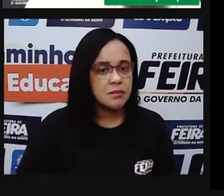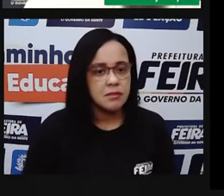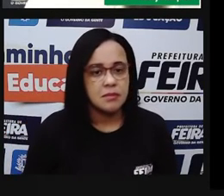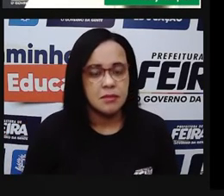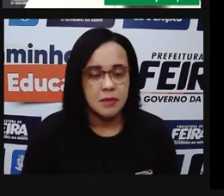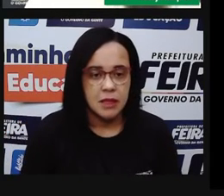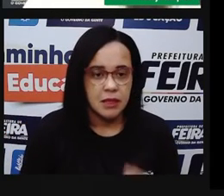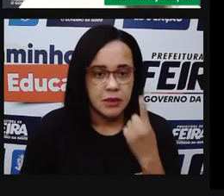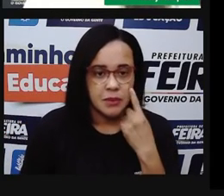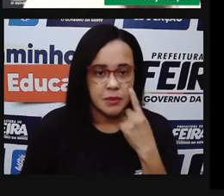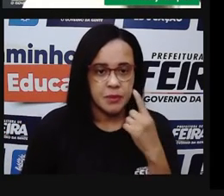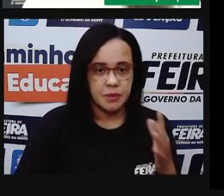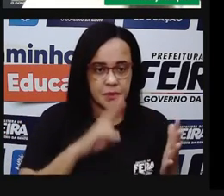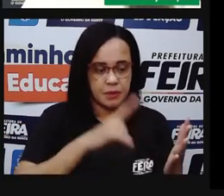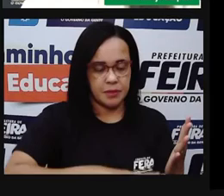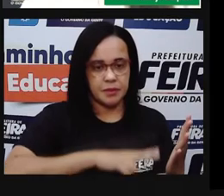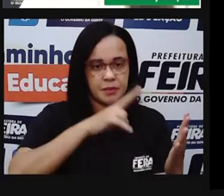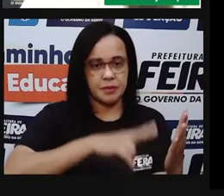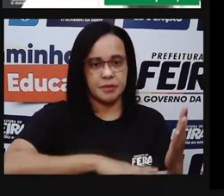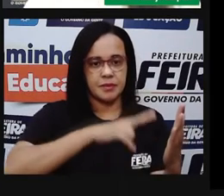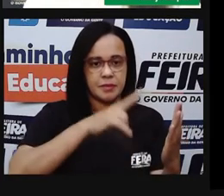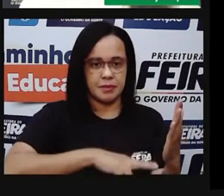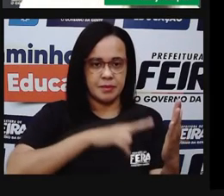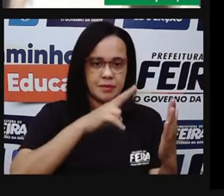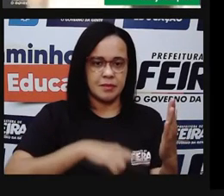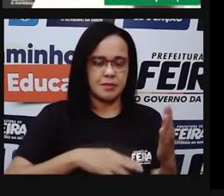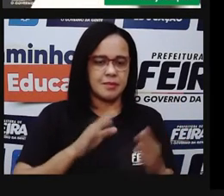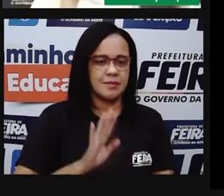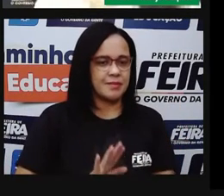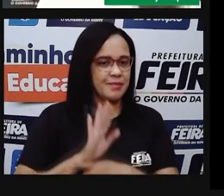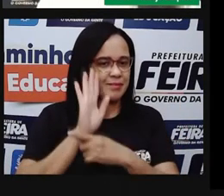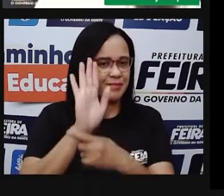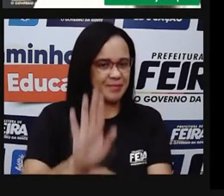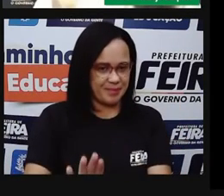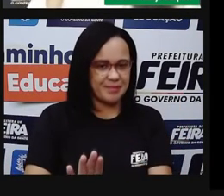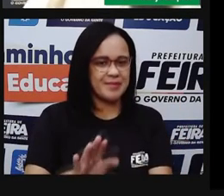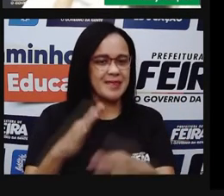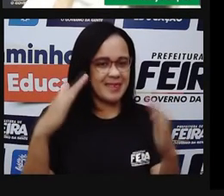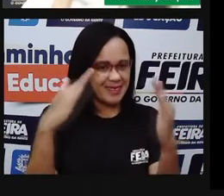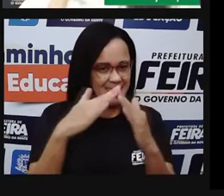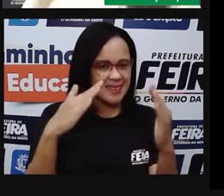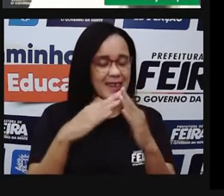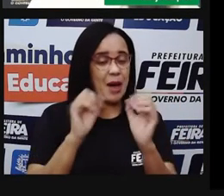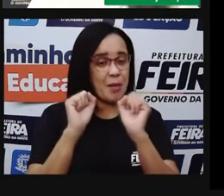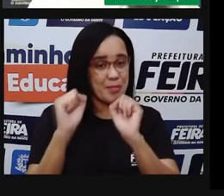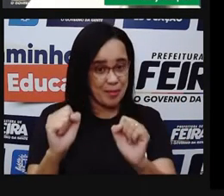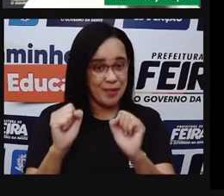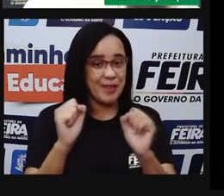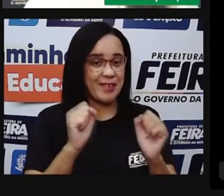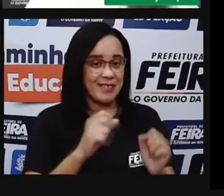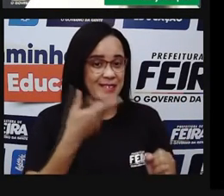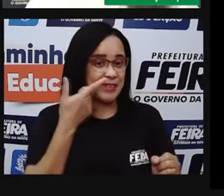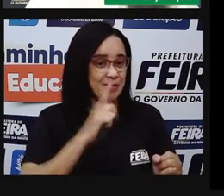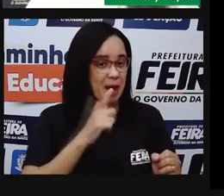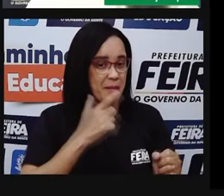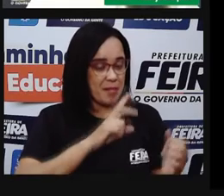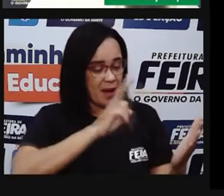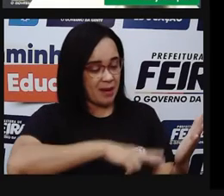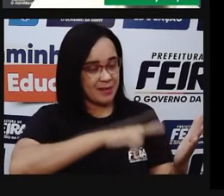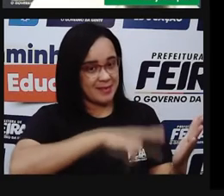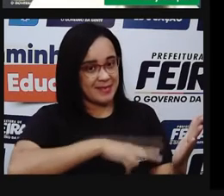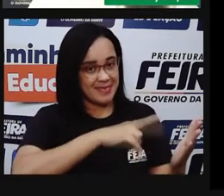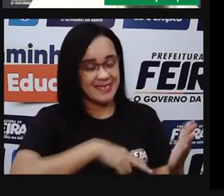bom? Me ajudem, gente. Veja se daí de casa vocês conseguem fazer essa leitura. Eu tenho aí, ó.